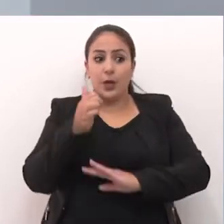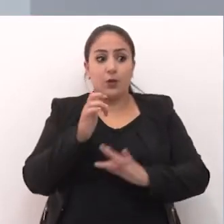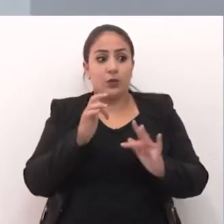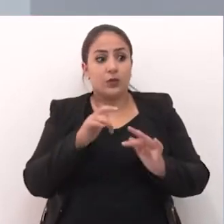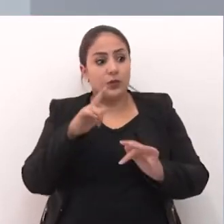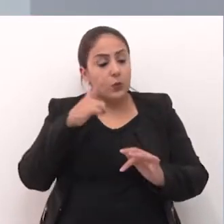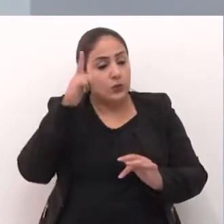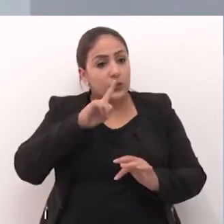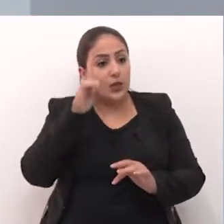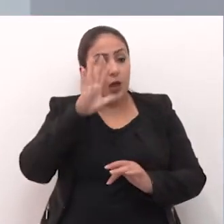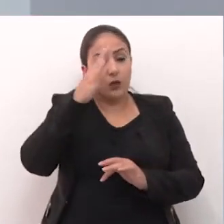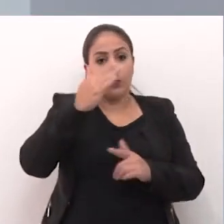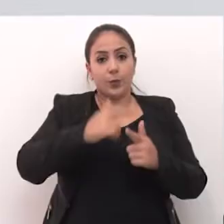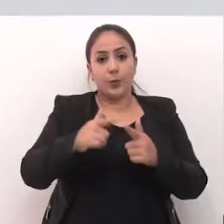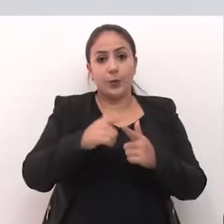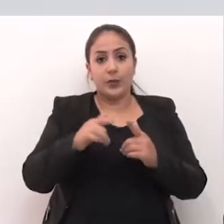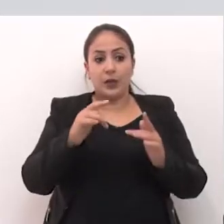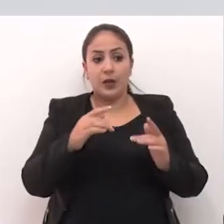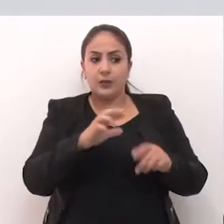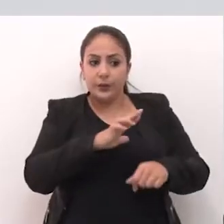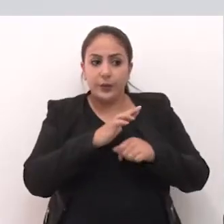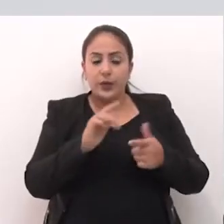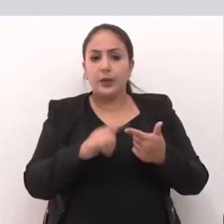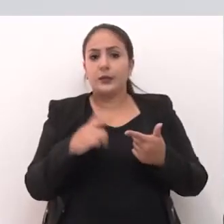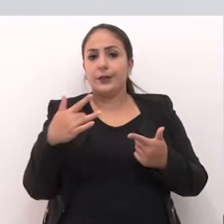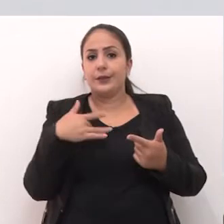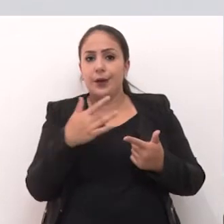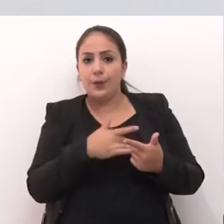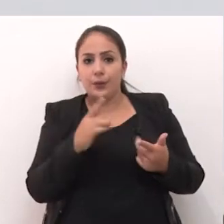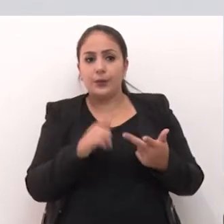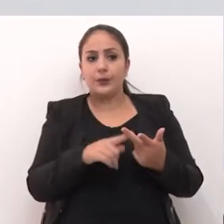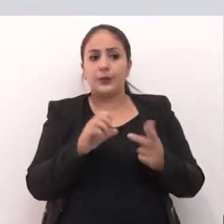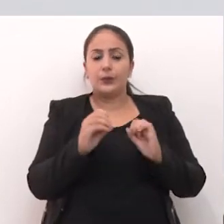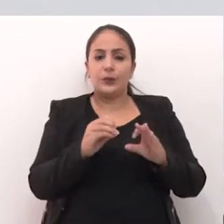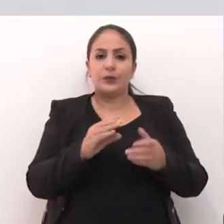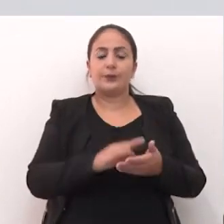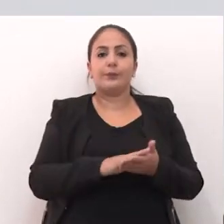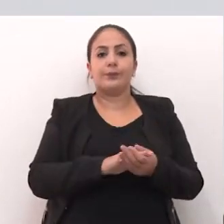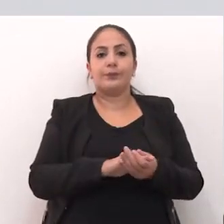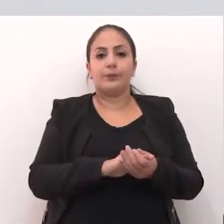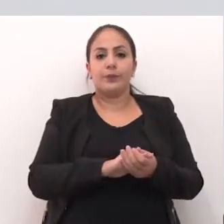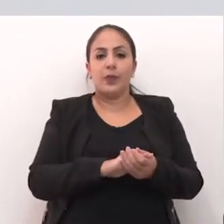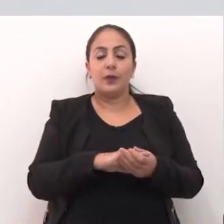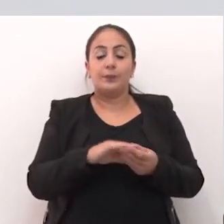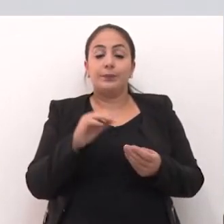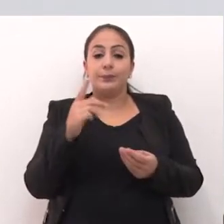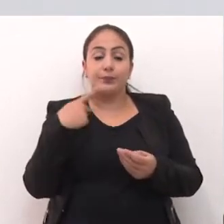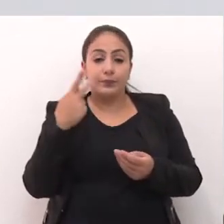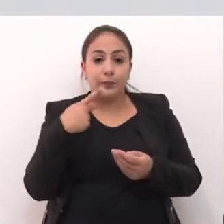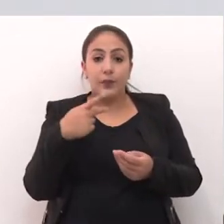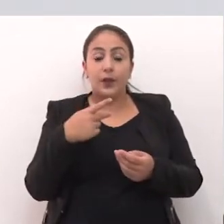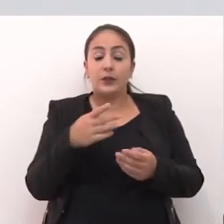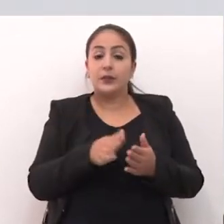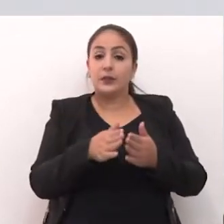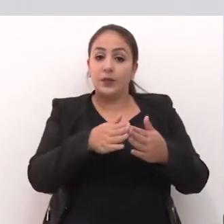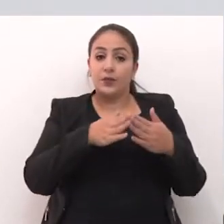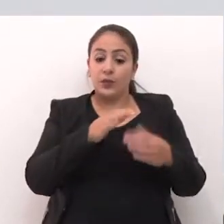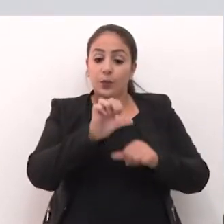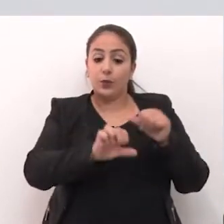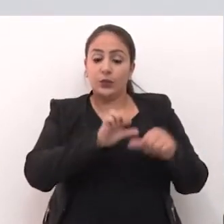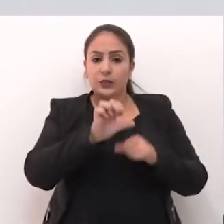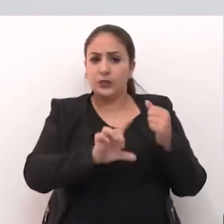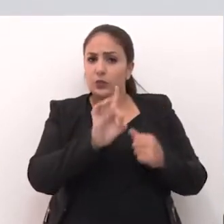da segurança, da saúde, da educação. Wesp defendeu a necessidade de mudanças não apenas pelas competências